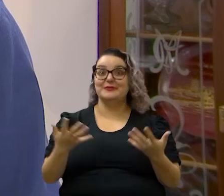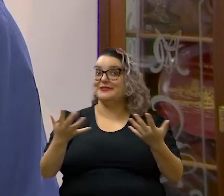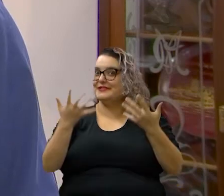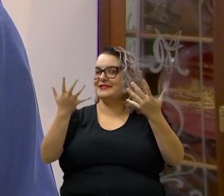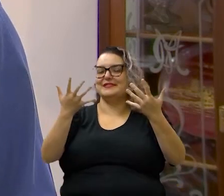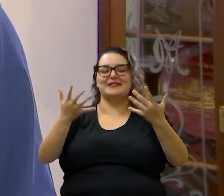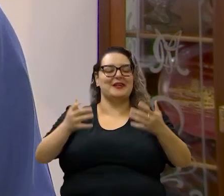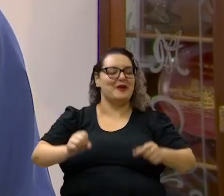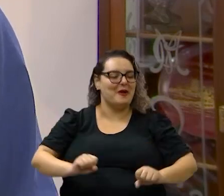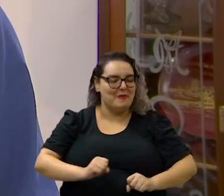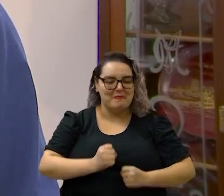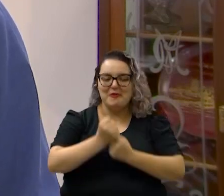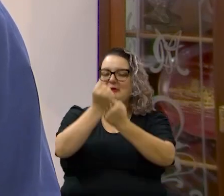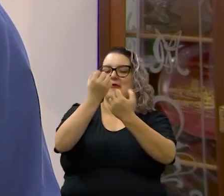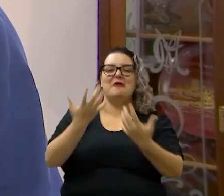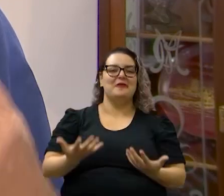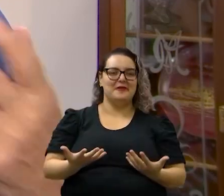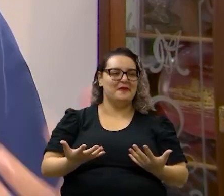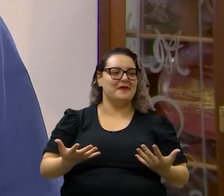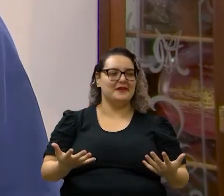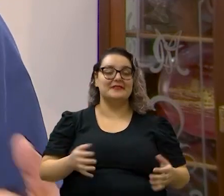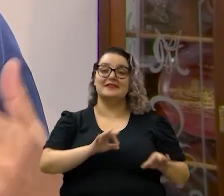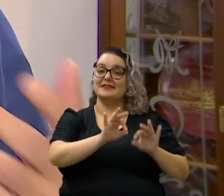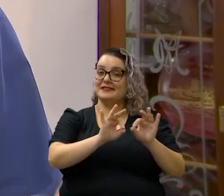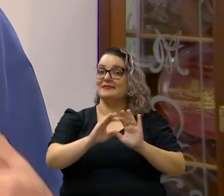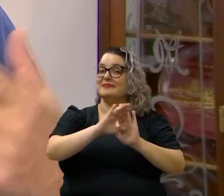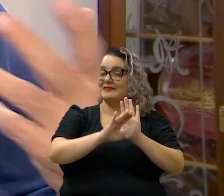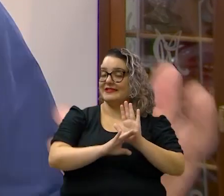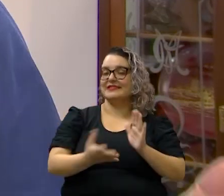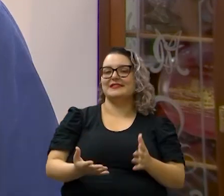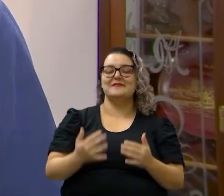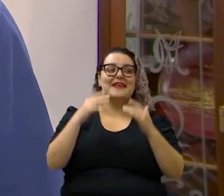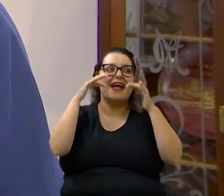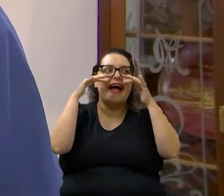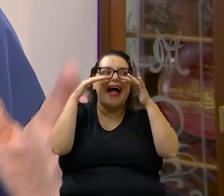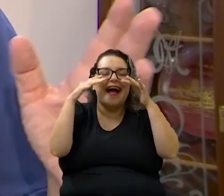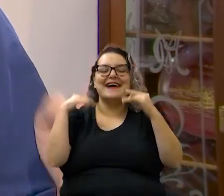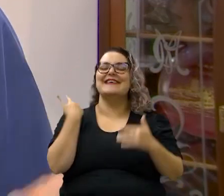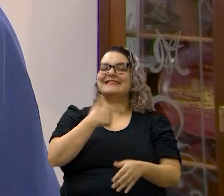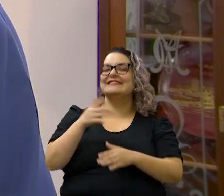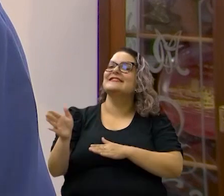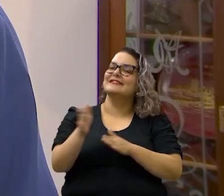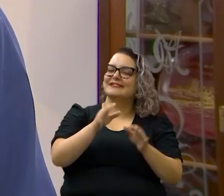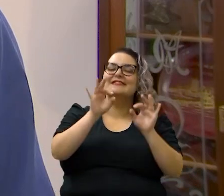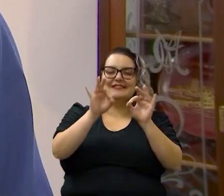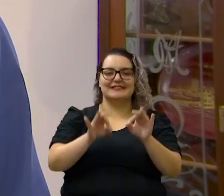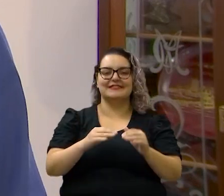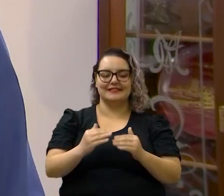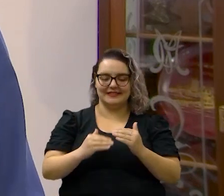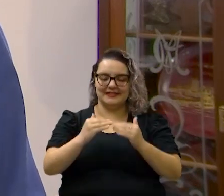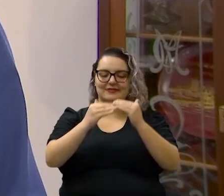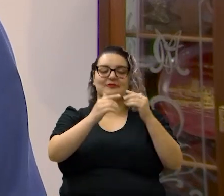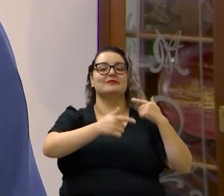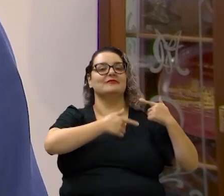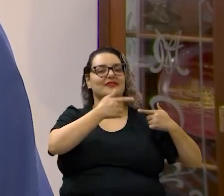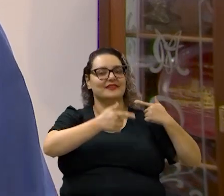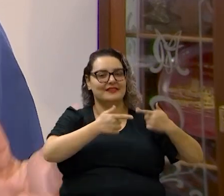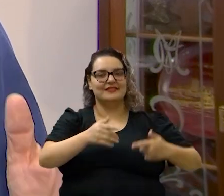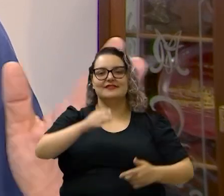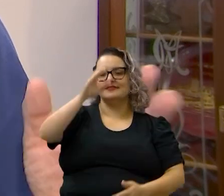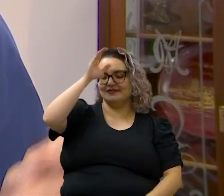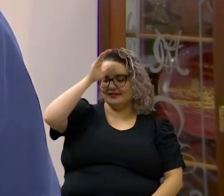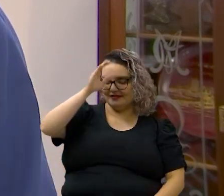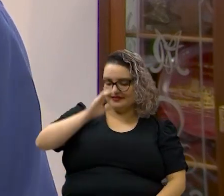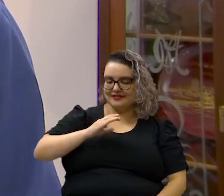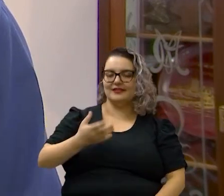do desse programa né e eu vejo no brilho dos olhos dos Estudantes que a gente tá no caminho certo né A Gente Tá formando uma